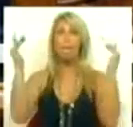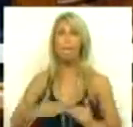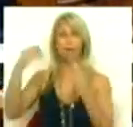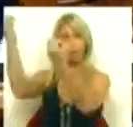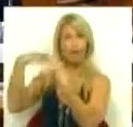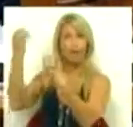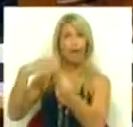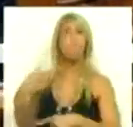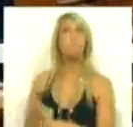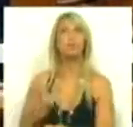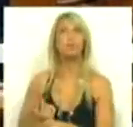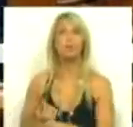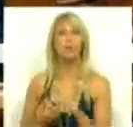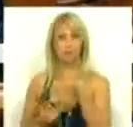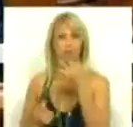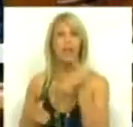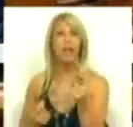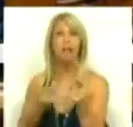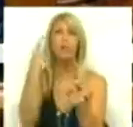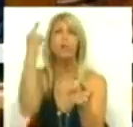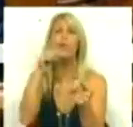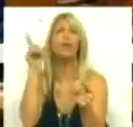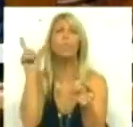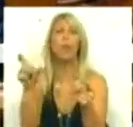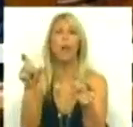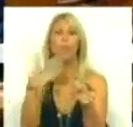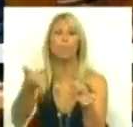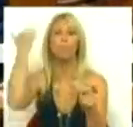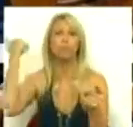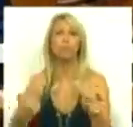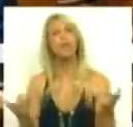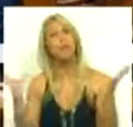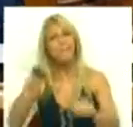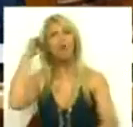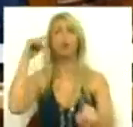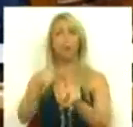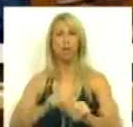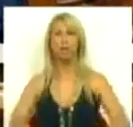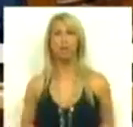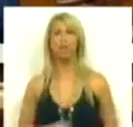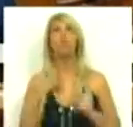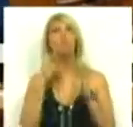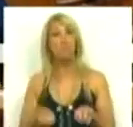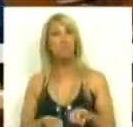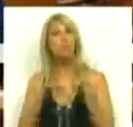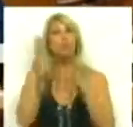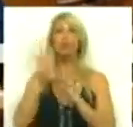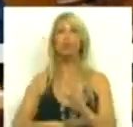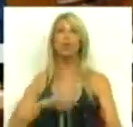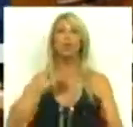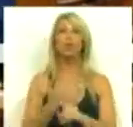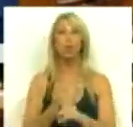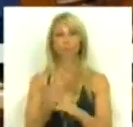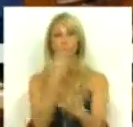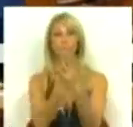importações. Sobre isto, nem uma palavra. Sejamos mais objetivos ainda. Foram conseguidas outras condições perante